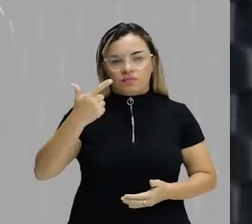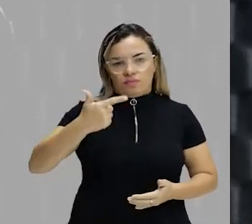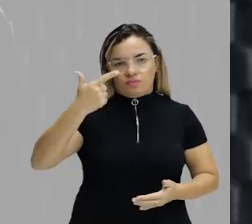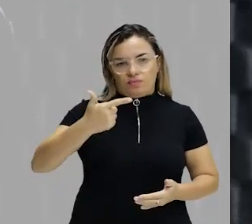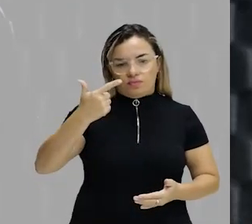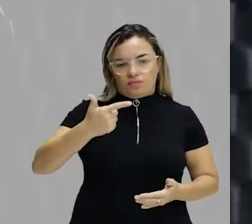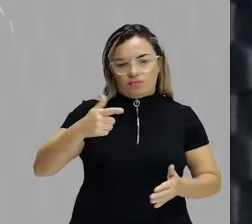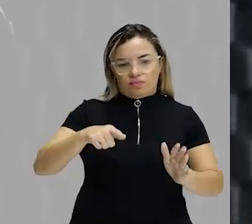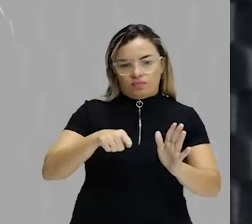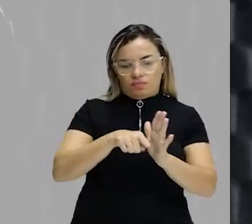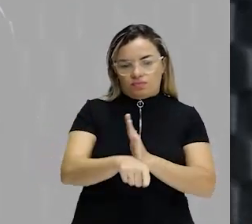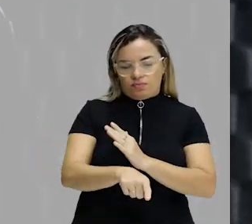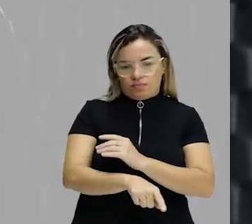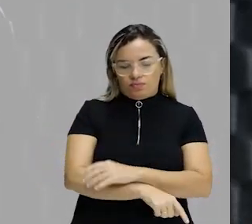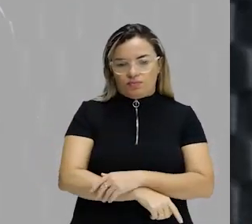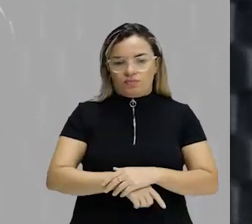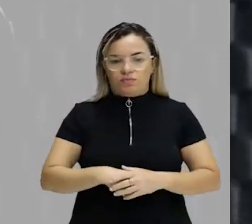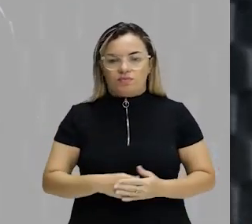Segunda questão diz assim.